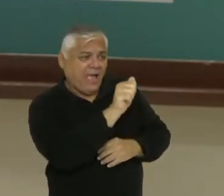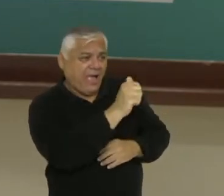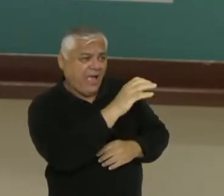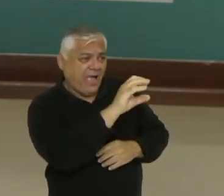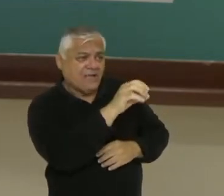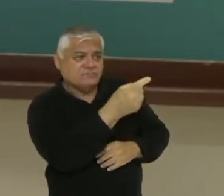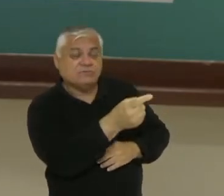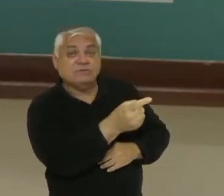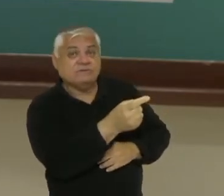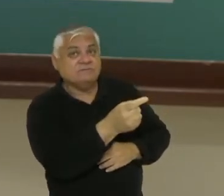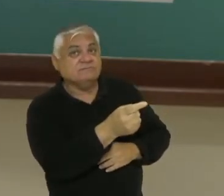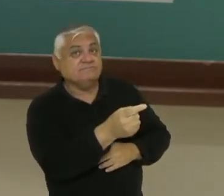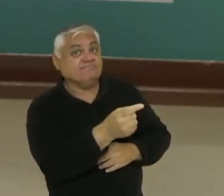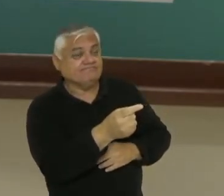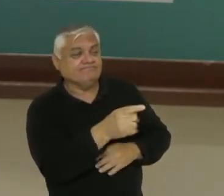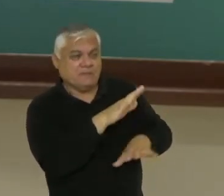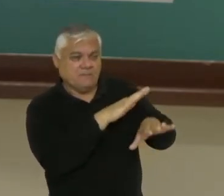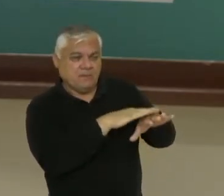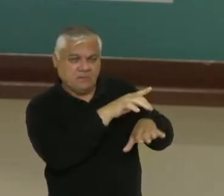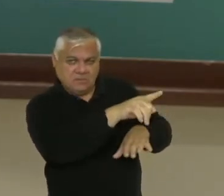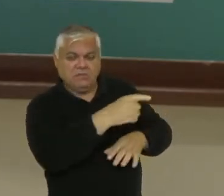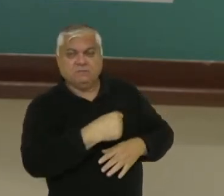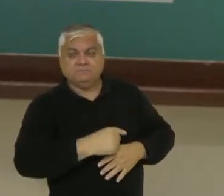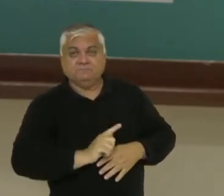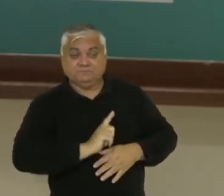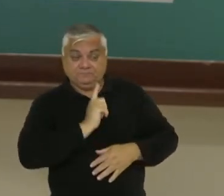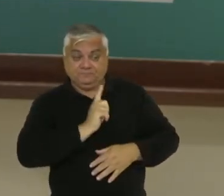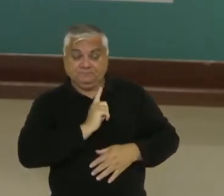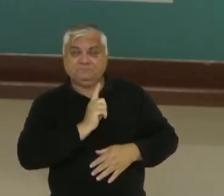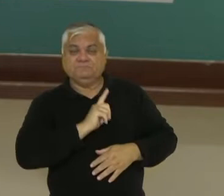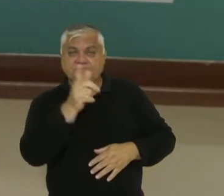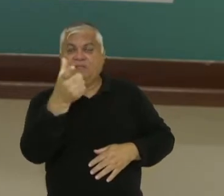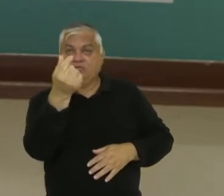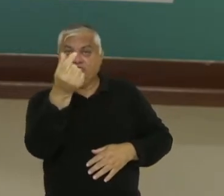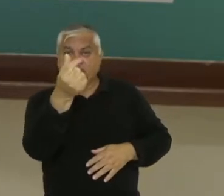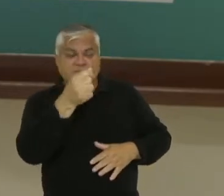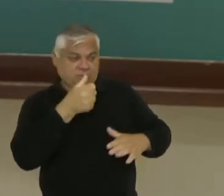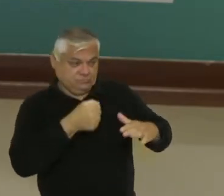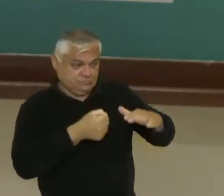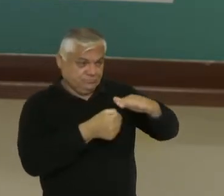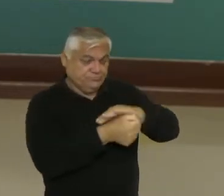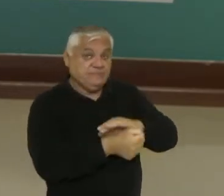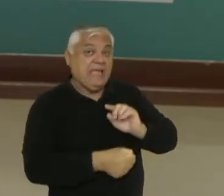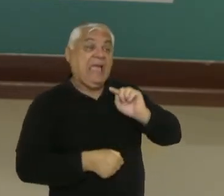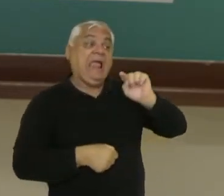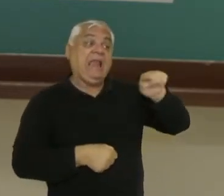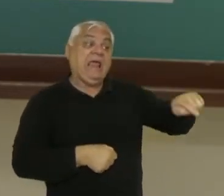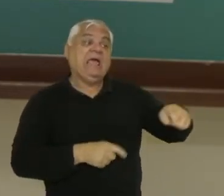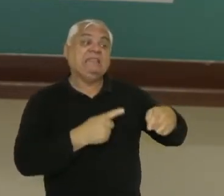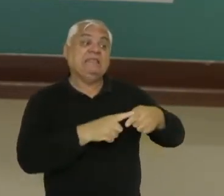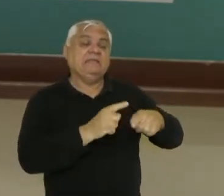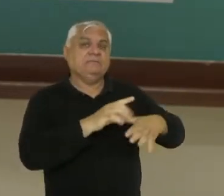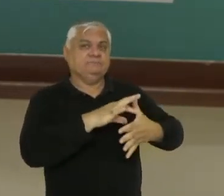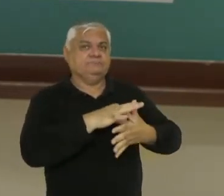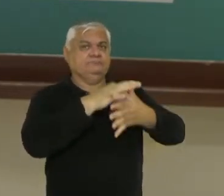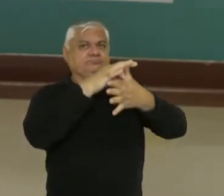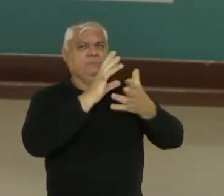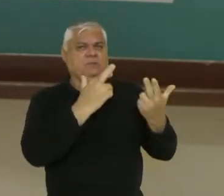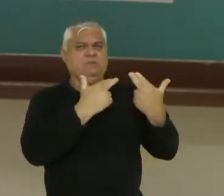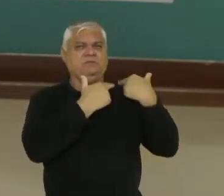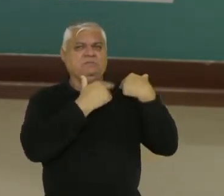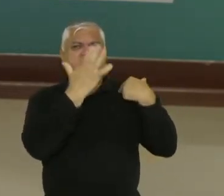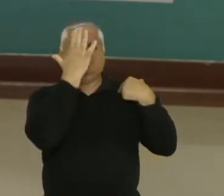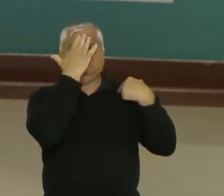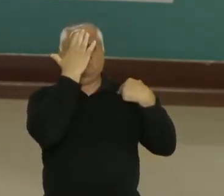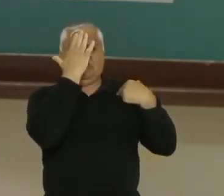ele pode fazer? Investir num fundo de ações, onde vai ter um gestor, onde ele entende a respeito do assunto,